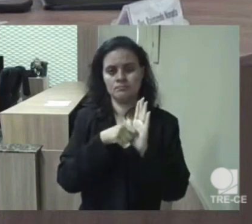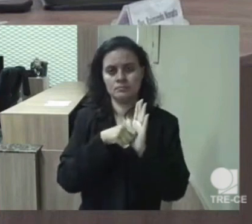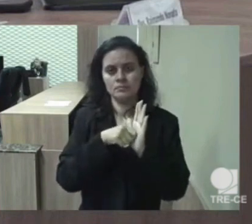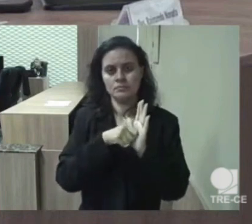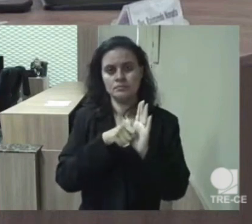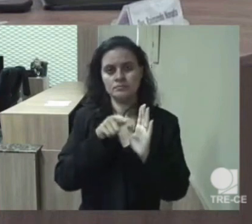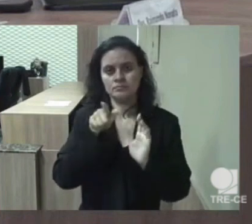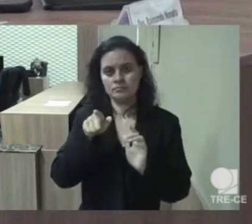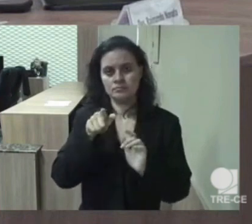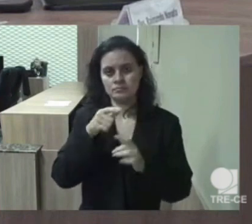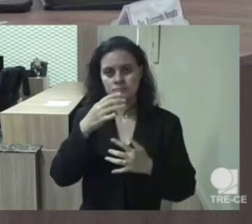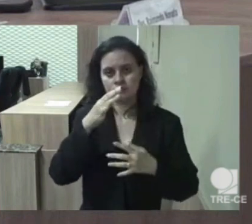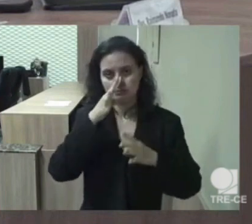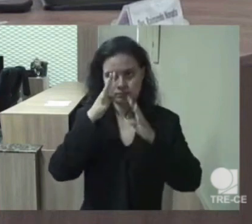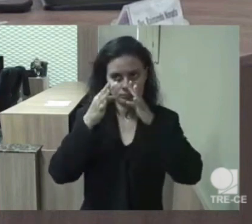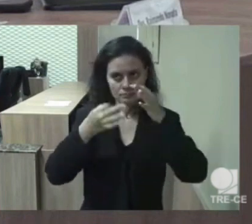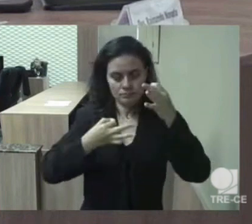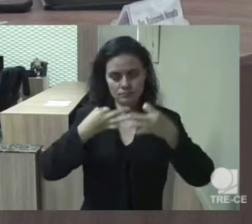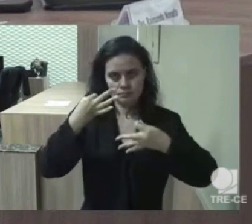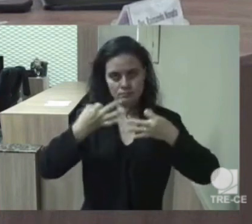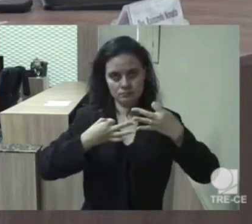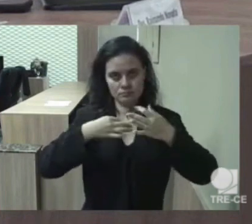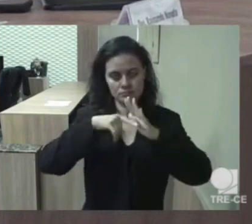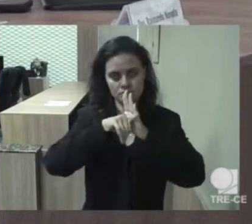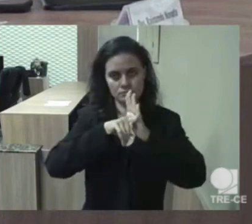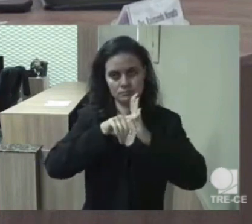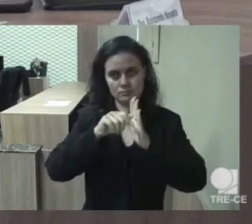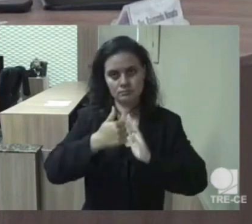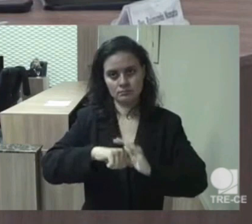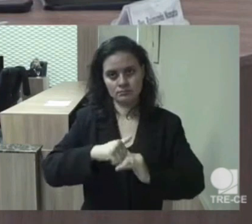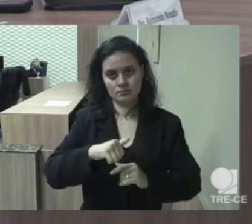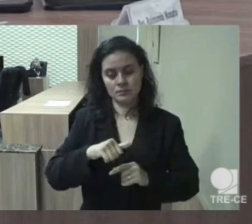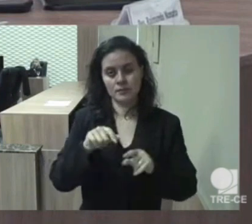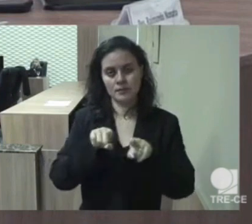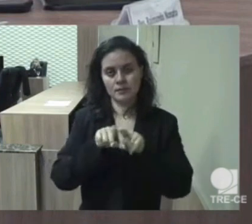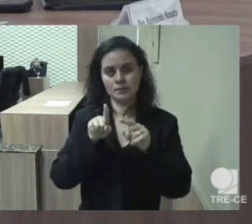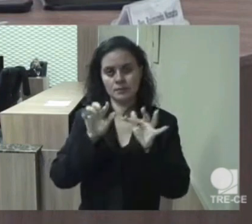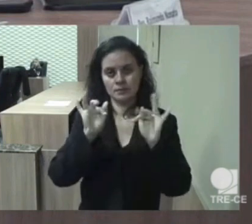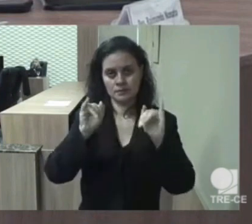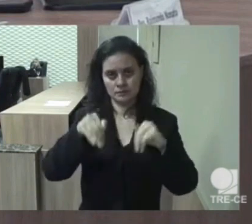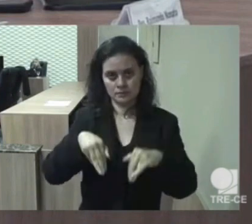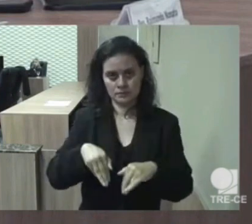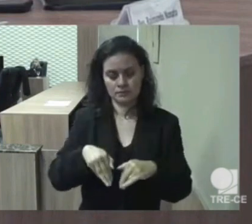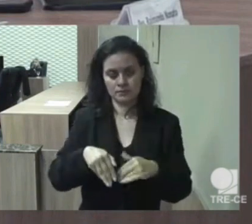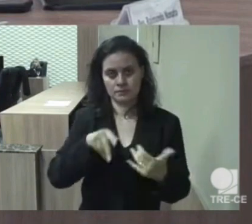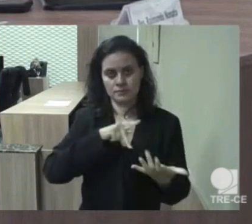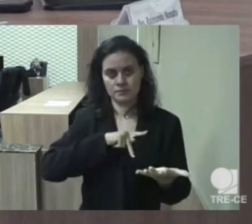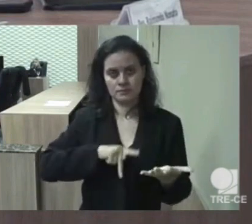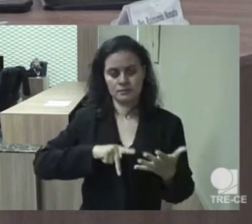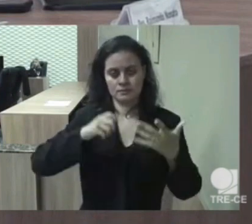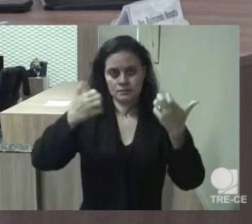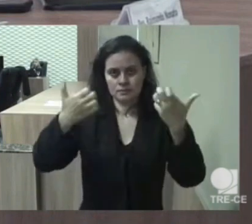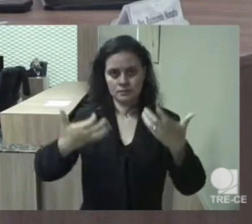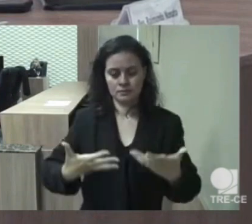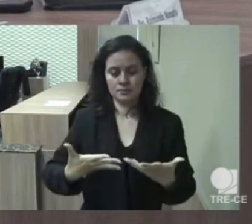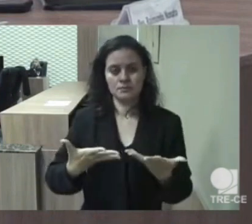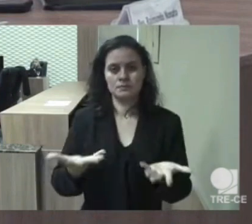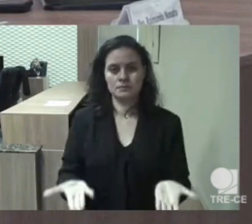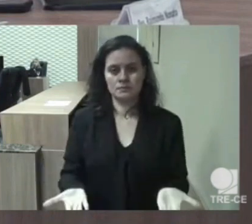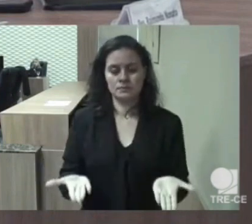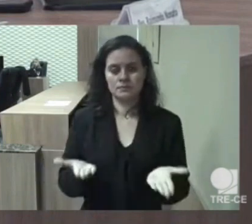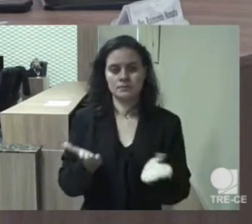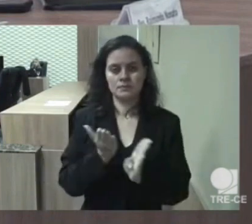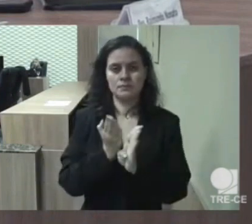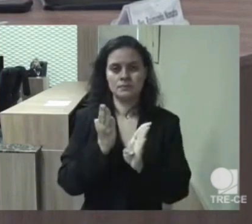uma ação de investigação judicial eleitoral. E finalizo, senhor presidente, dizendo, frente